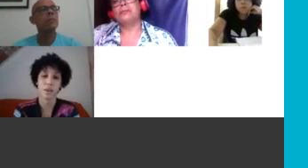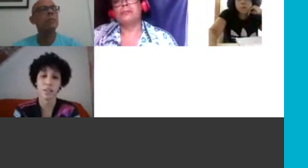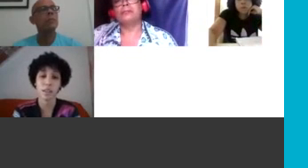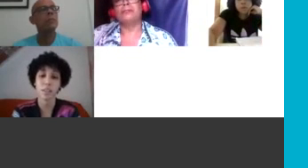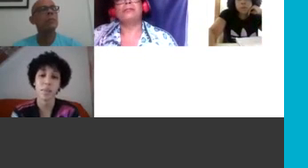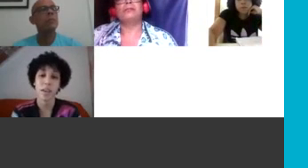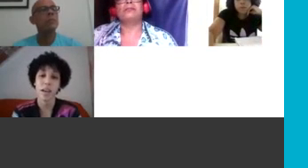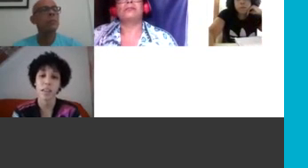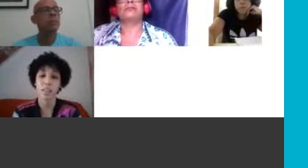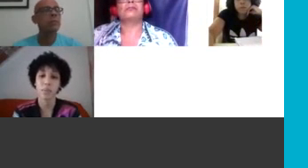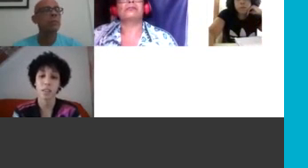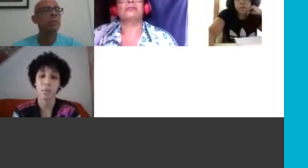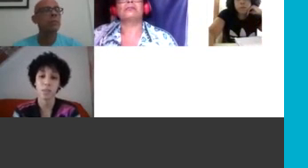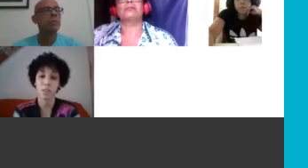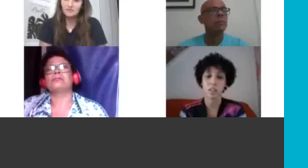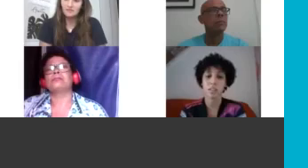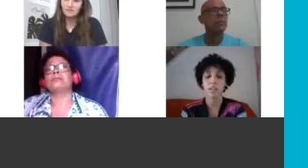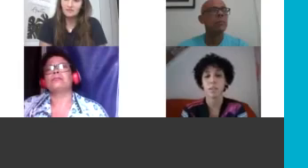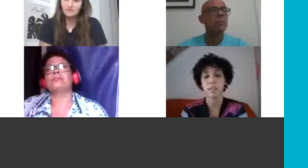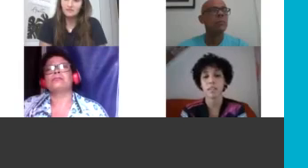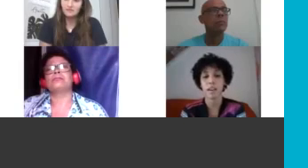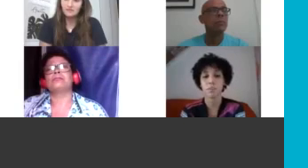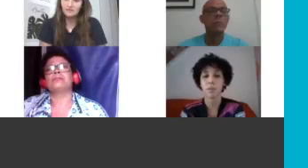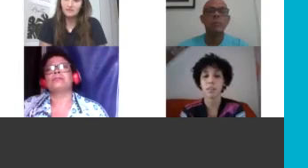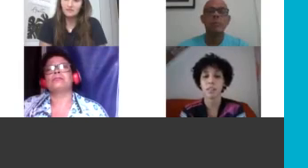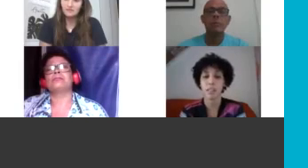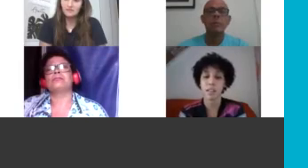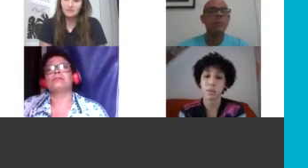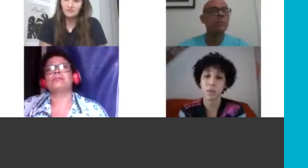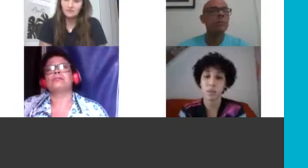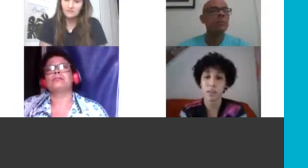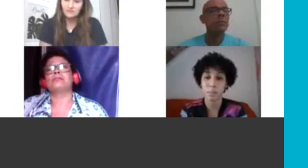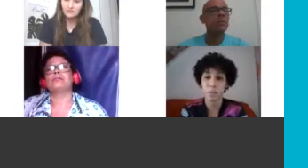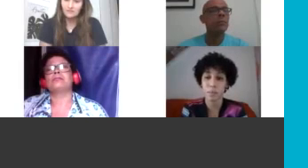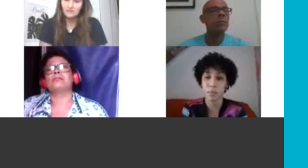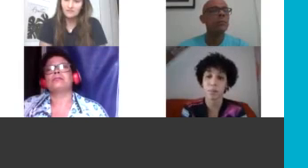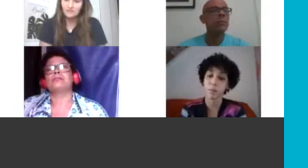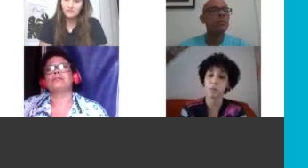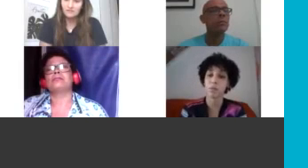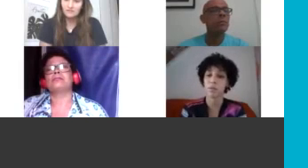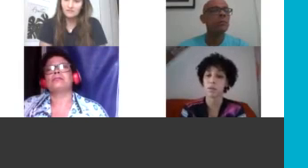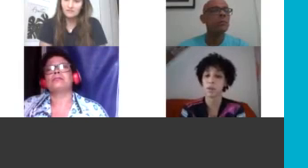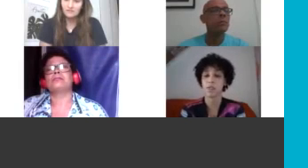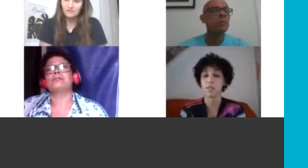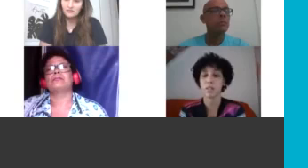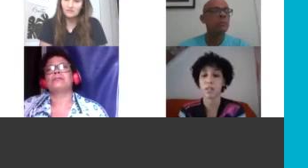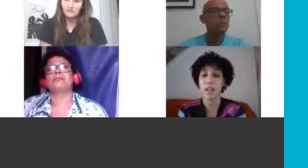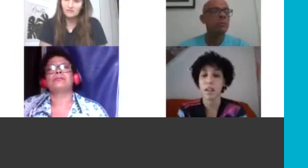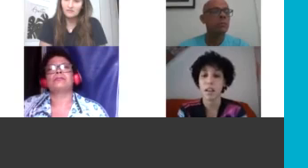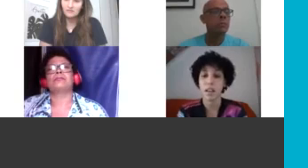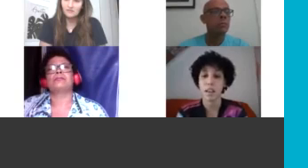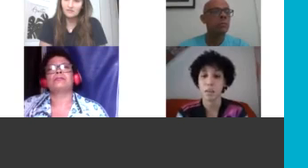portaria 343, que dispõe da substituição das aulas presenciais por meios digitais enquanto durasse a pandemia